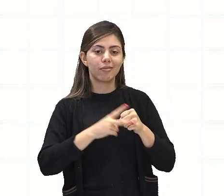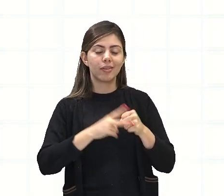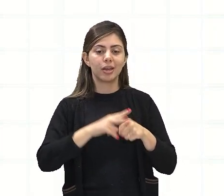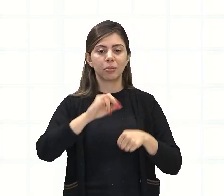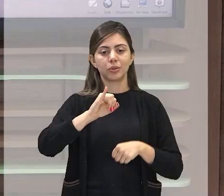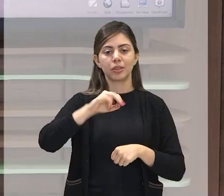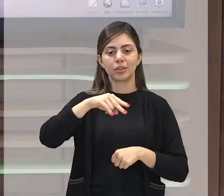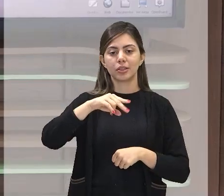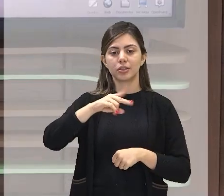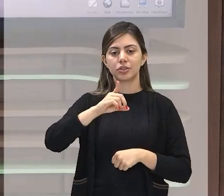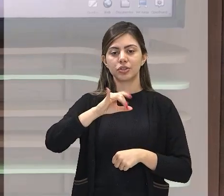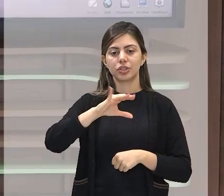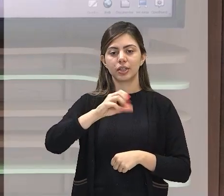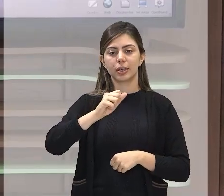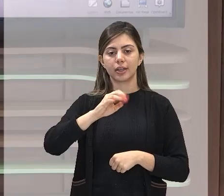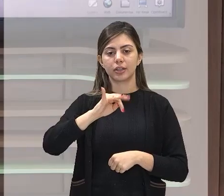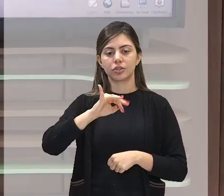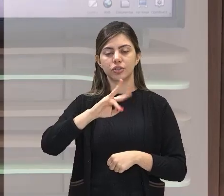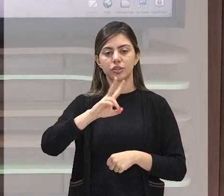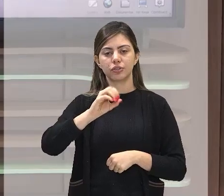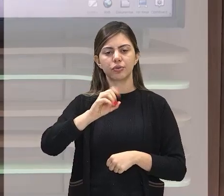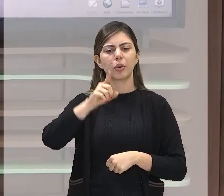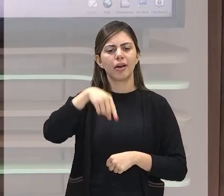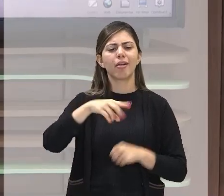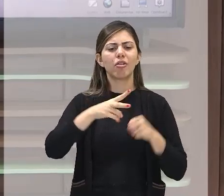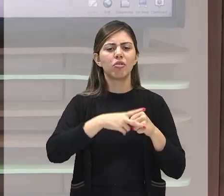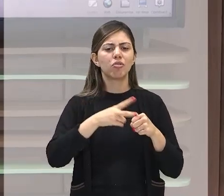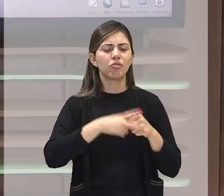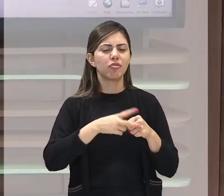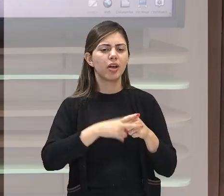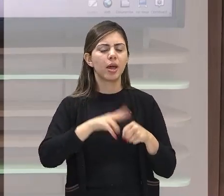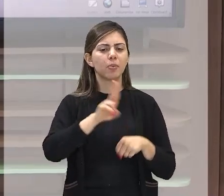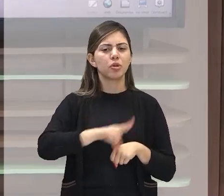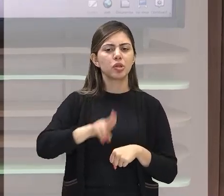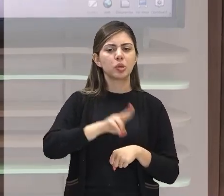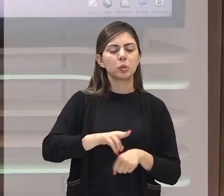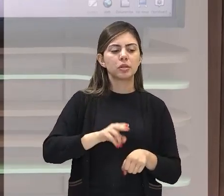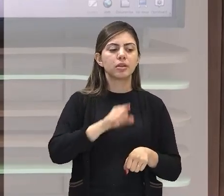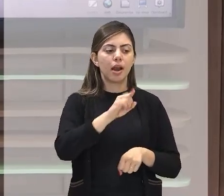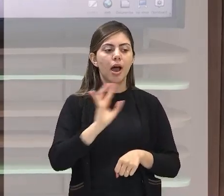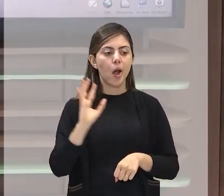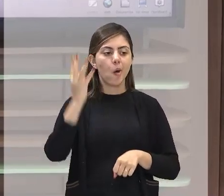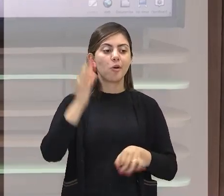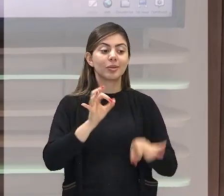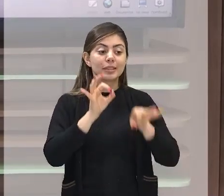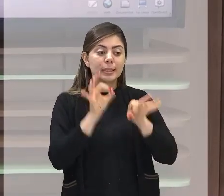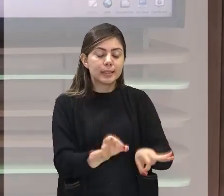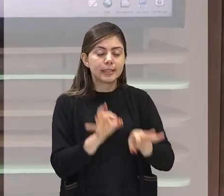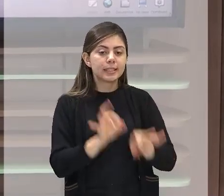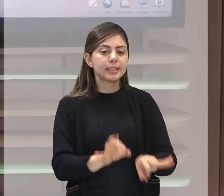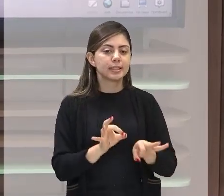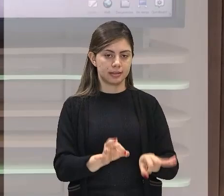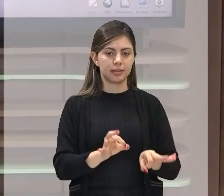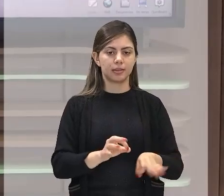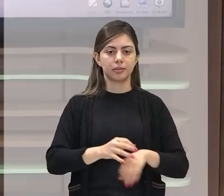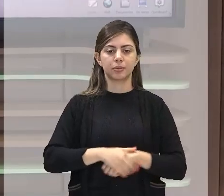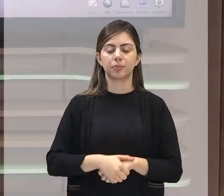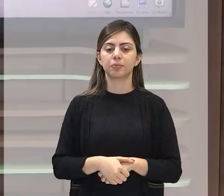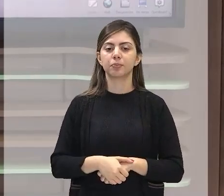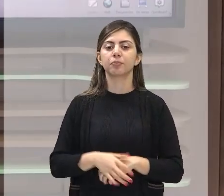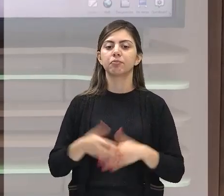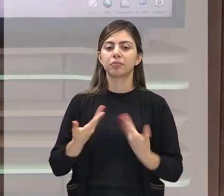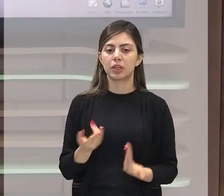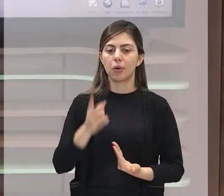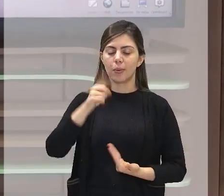que é o modo da certeza, né? O modo que retrata o fato da realidade que realmente aconteceu, é o modo